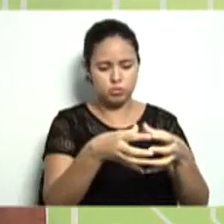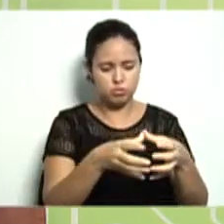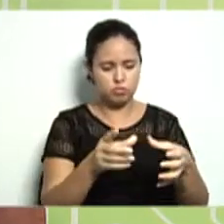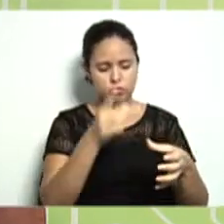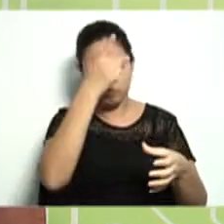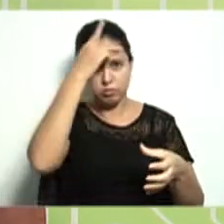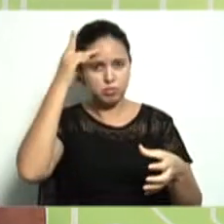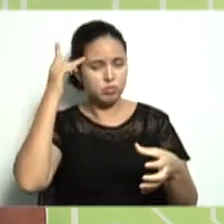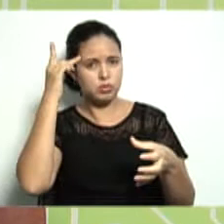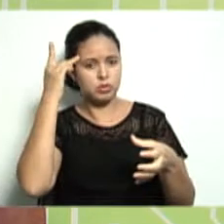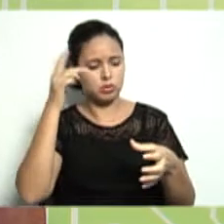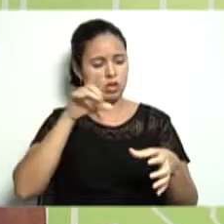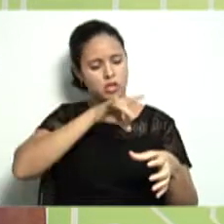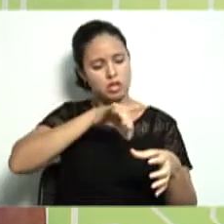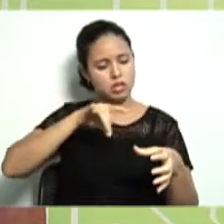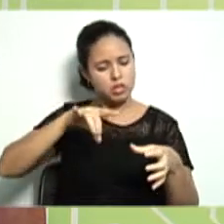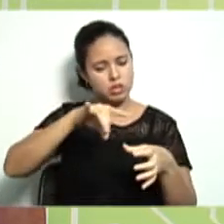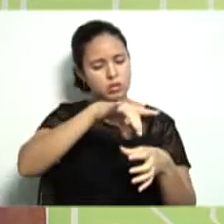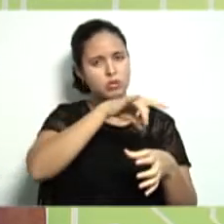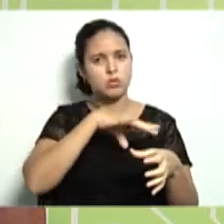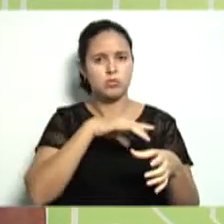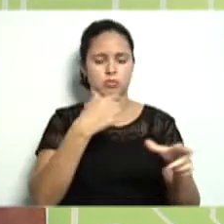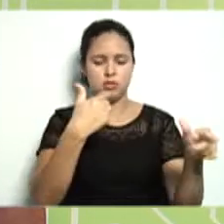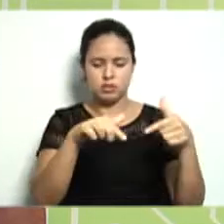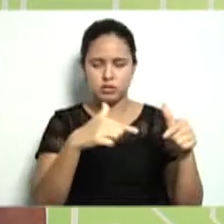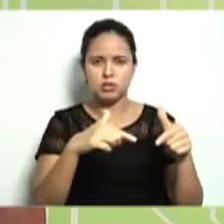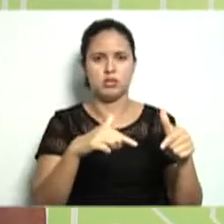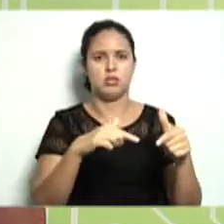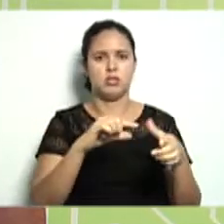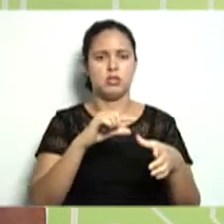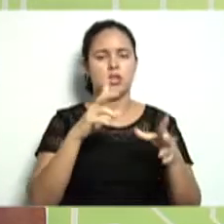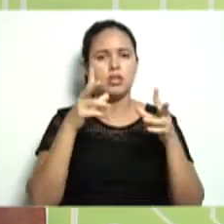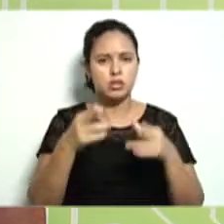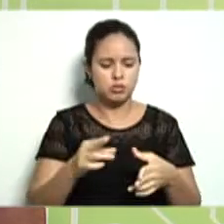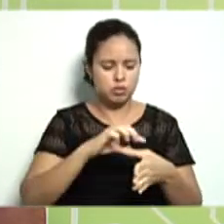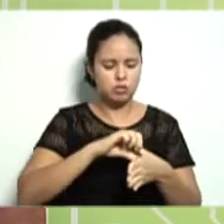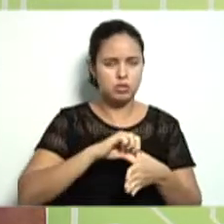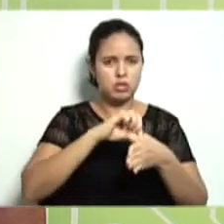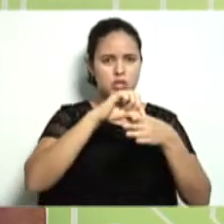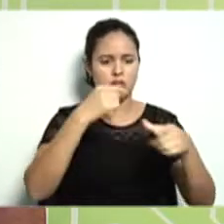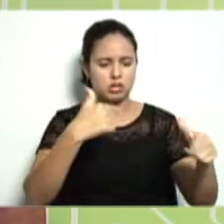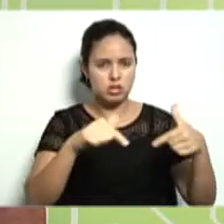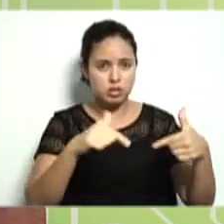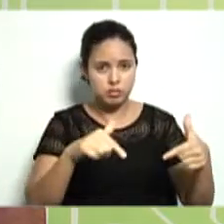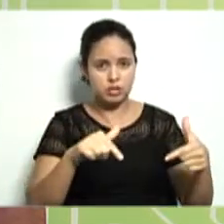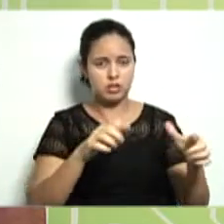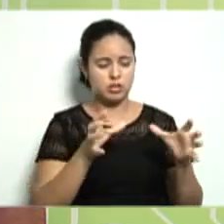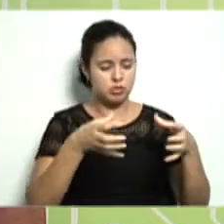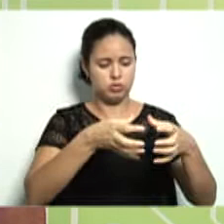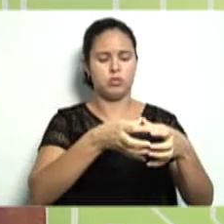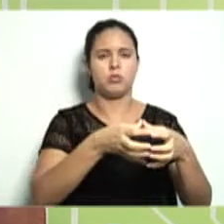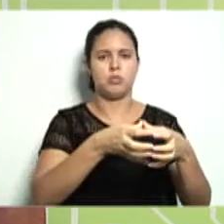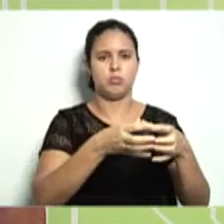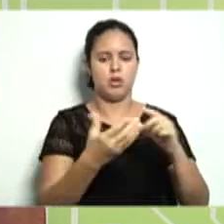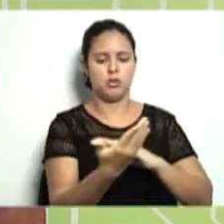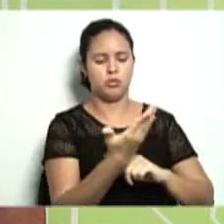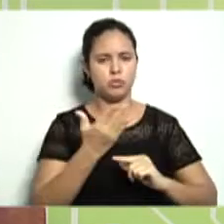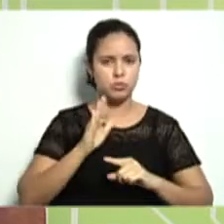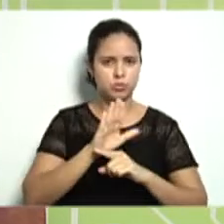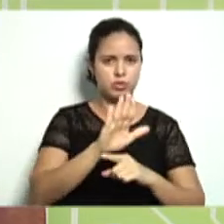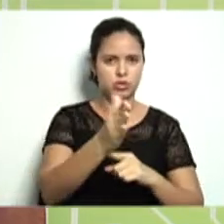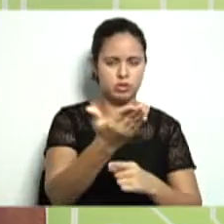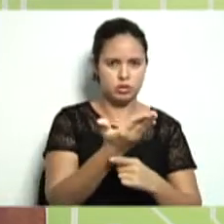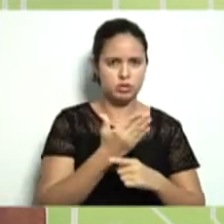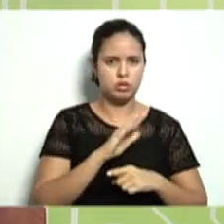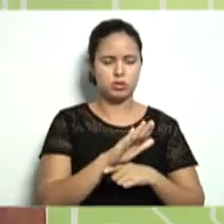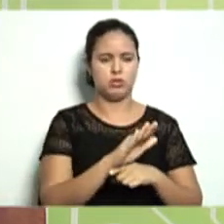pessoas elas têm um papel como líder mesmo, que elas trabalhem em conjunto, trabalhem com a ajuda mútua,